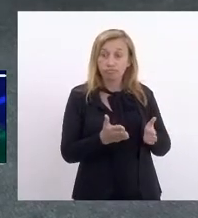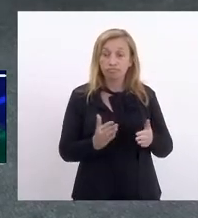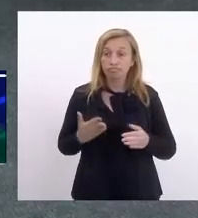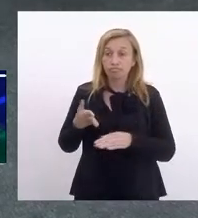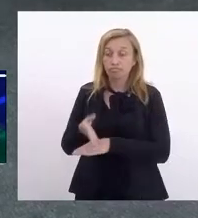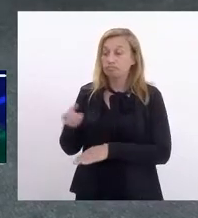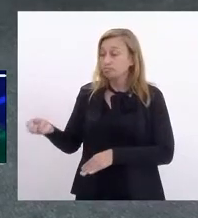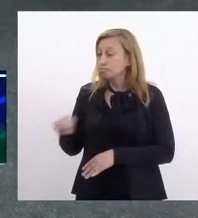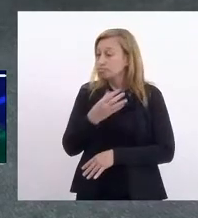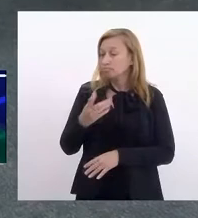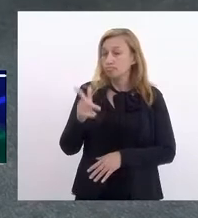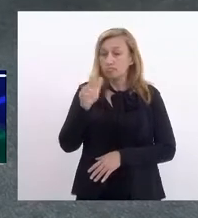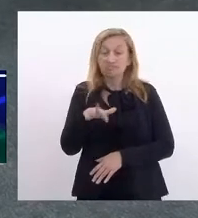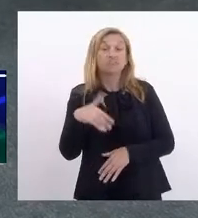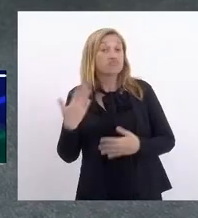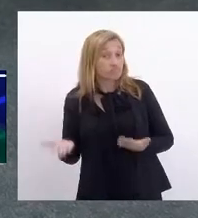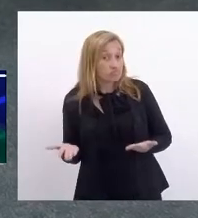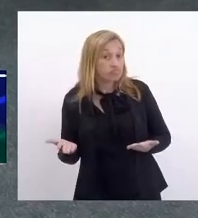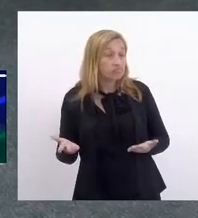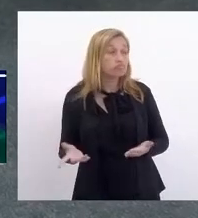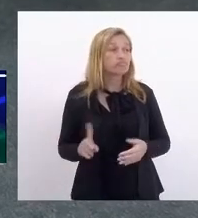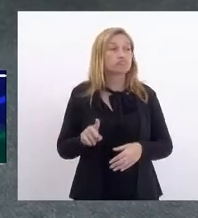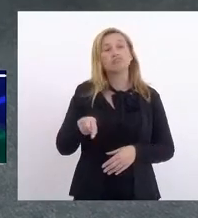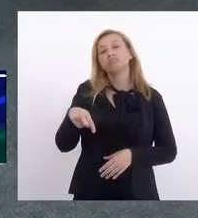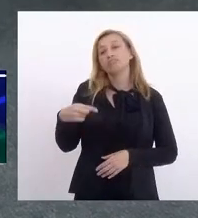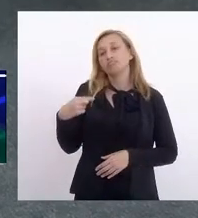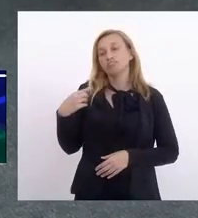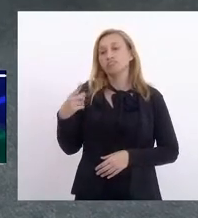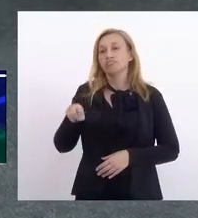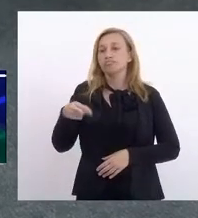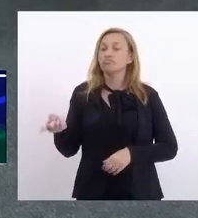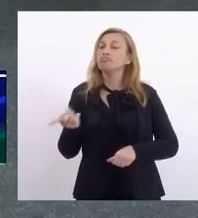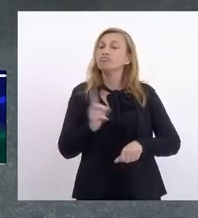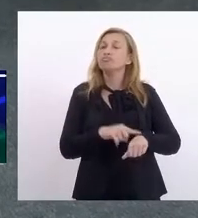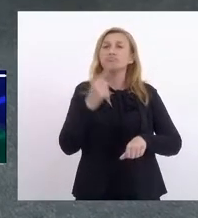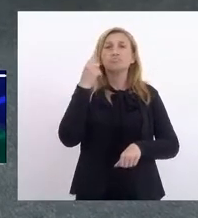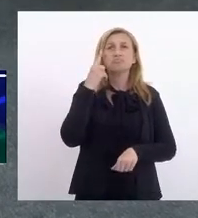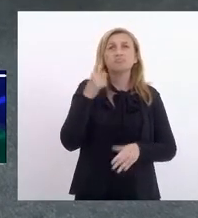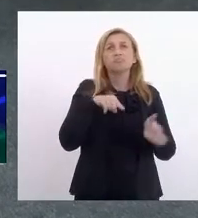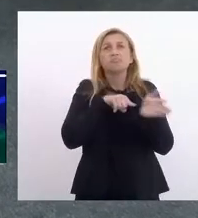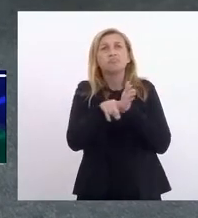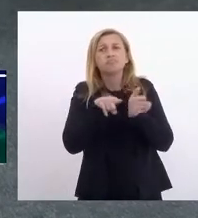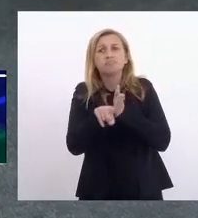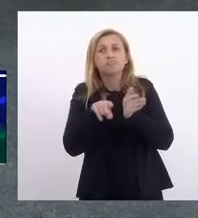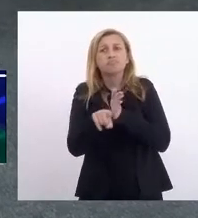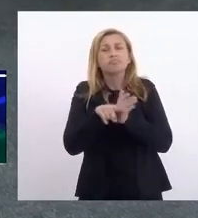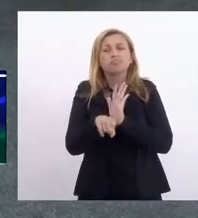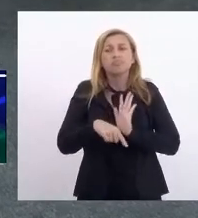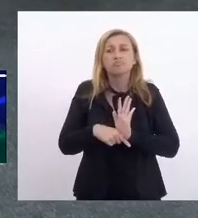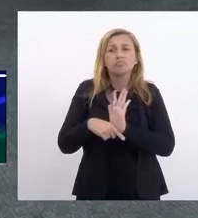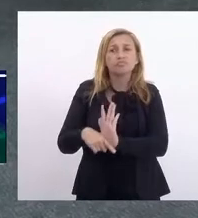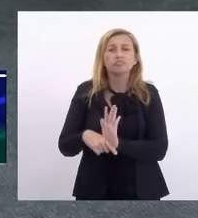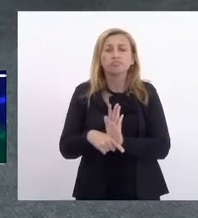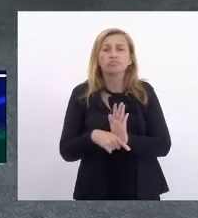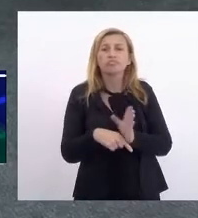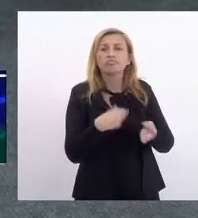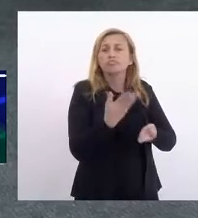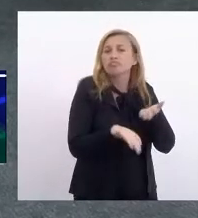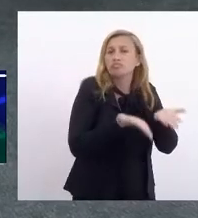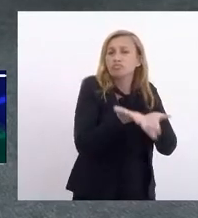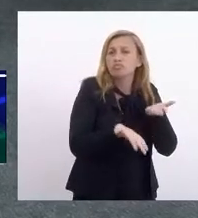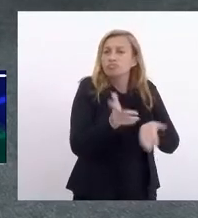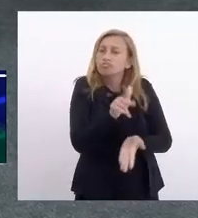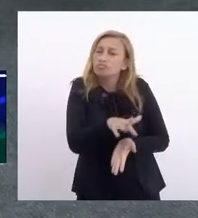novo diferente. Né? Por outro lado, vamos nos perguntar os benefícios que esse tratamento